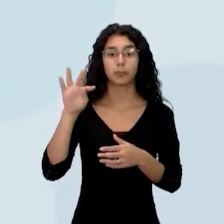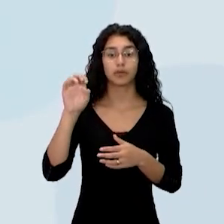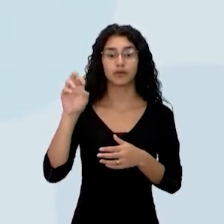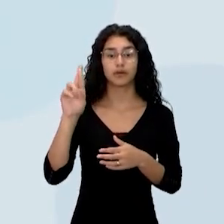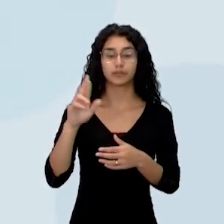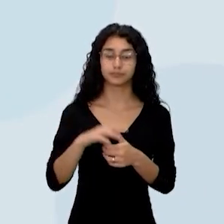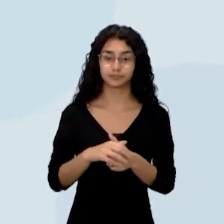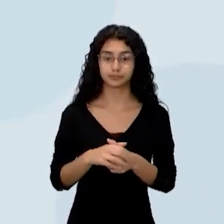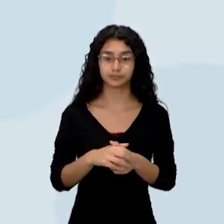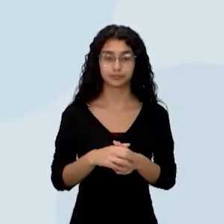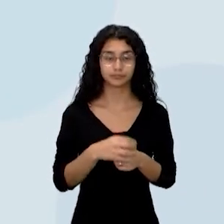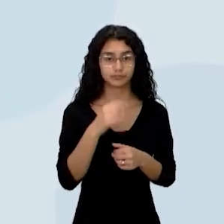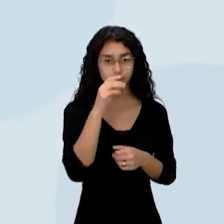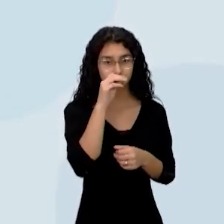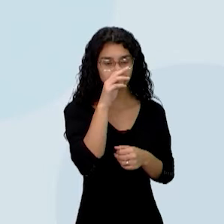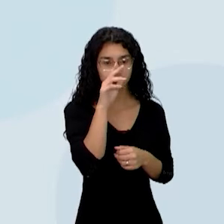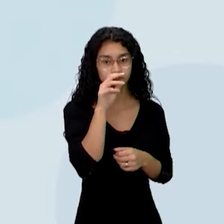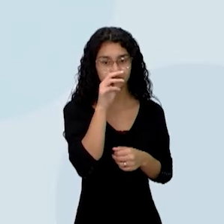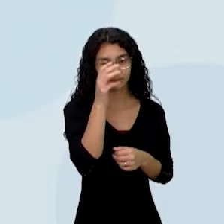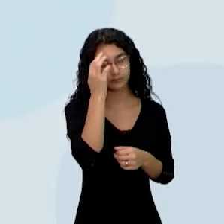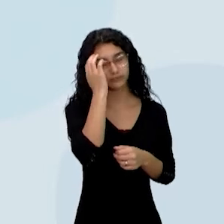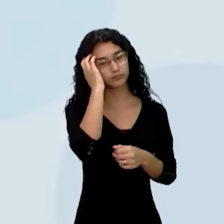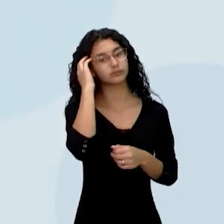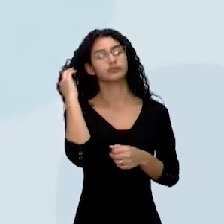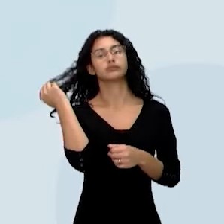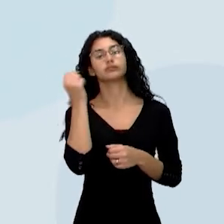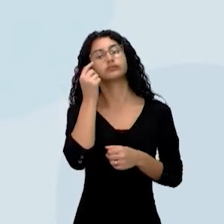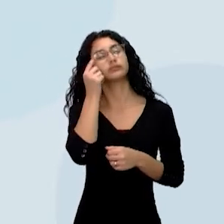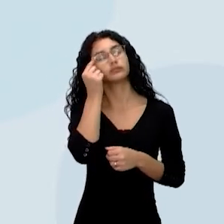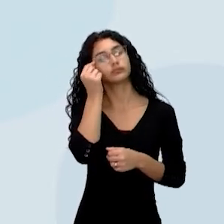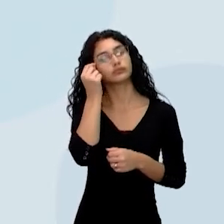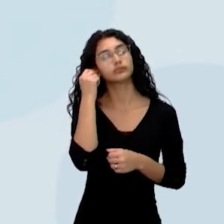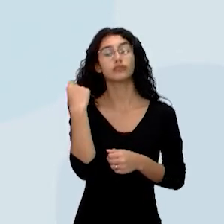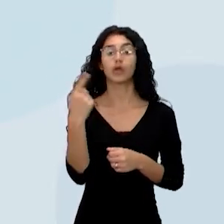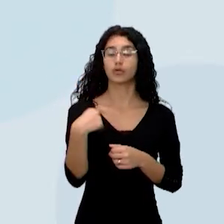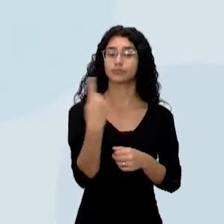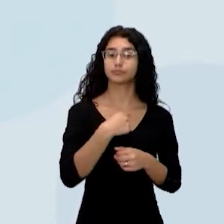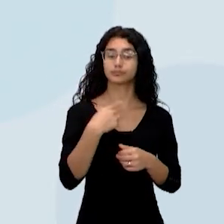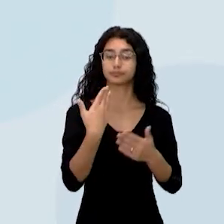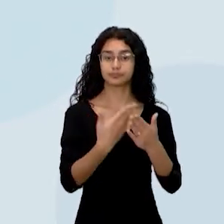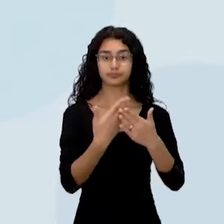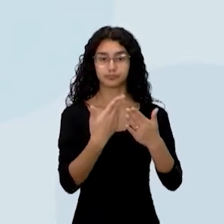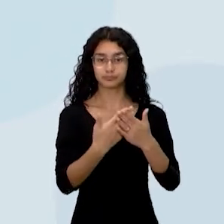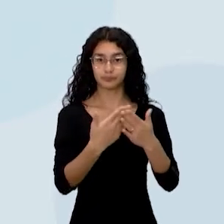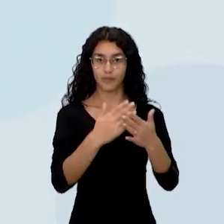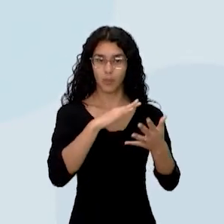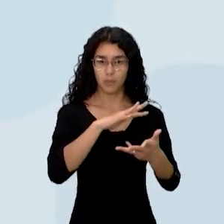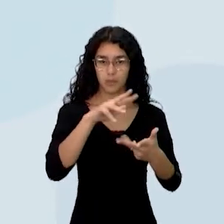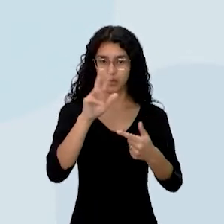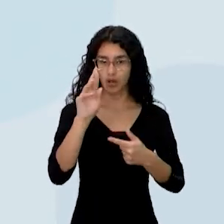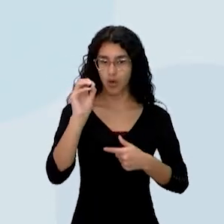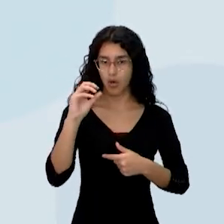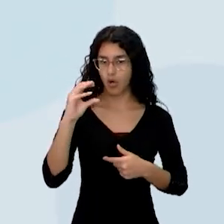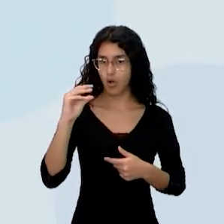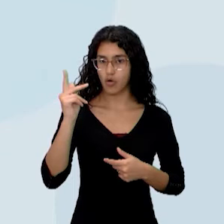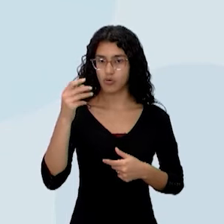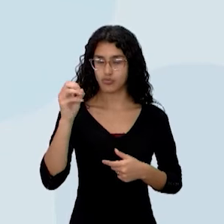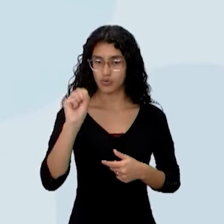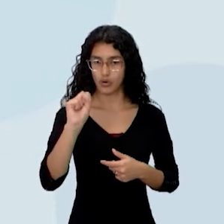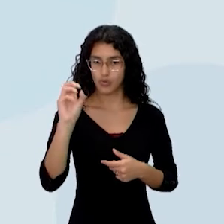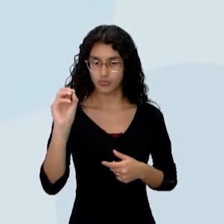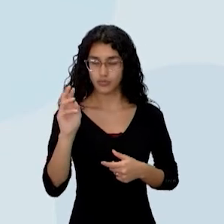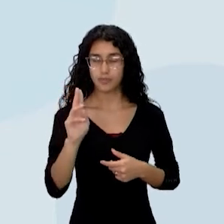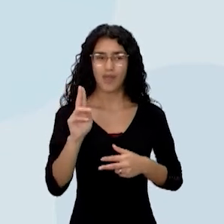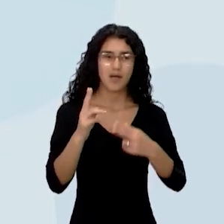Densidade de Júpiter, né? Pri, quando a gente estudou os planetas rochosos, o que acontece? Os planetas rochosos, a densidade deles eram parecidas,